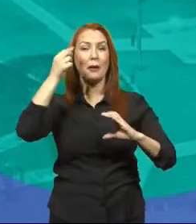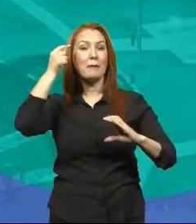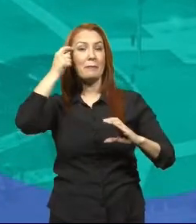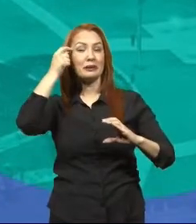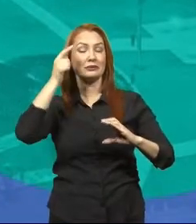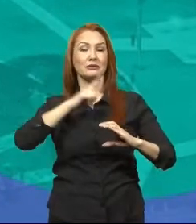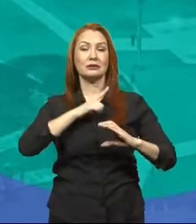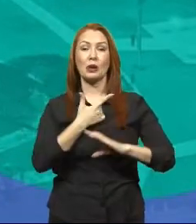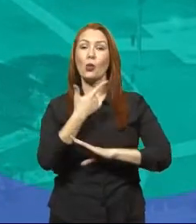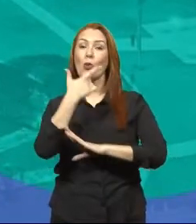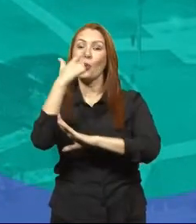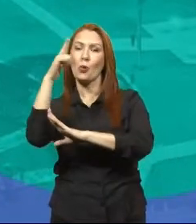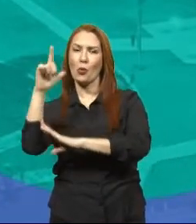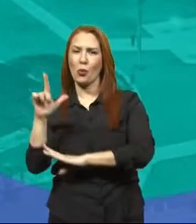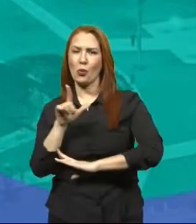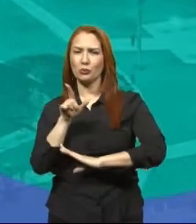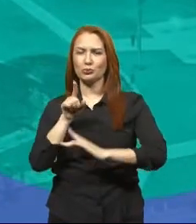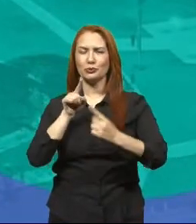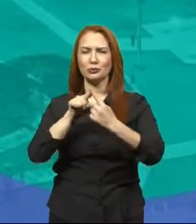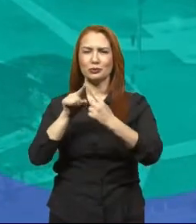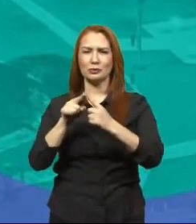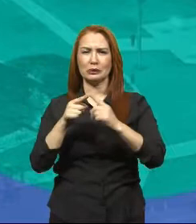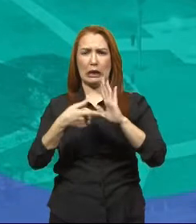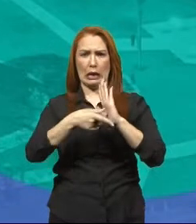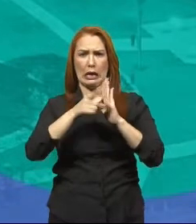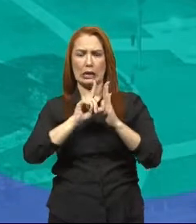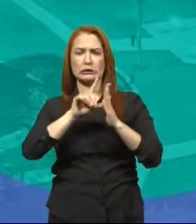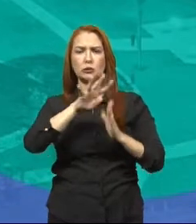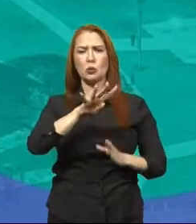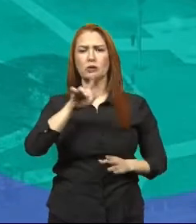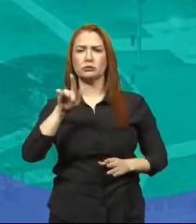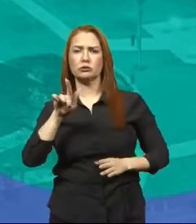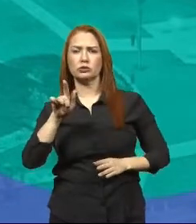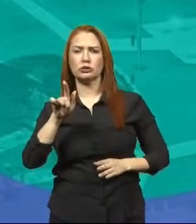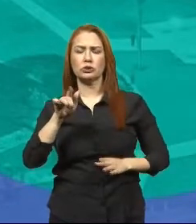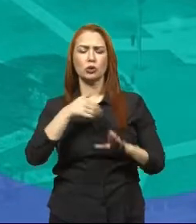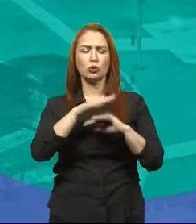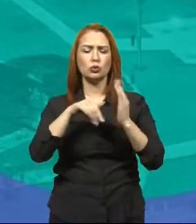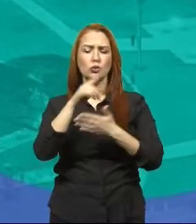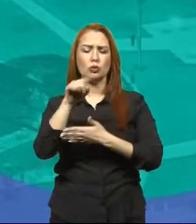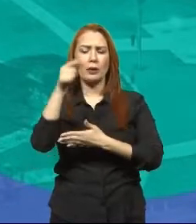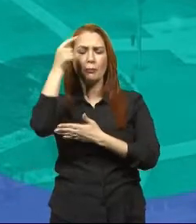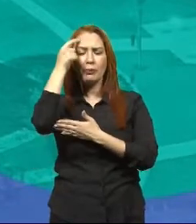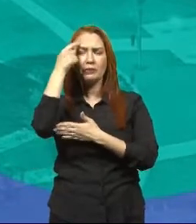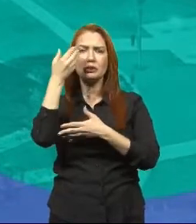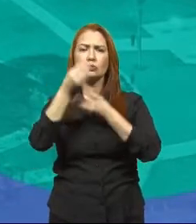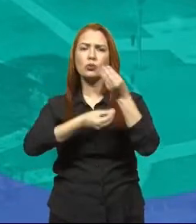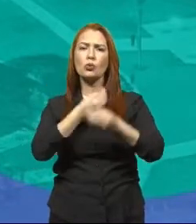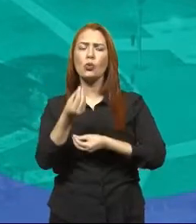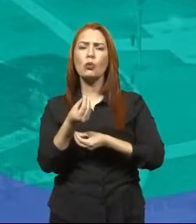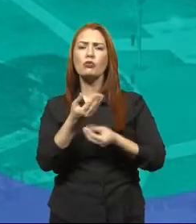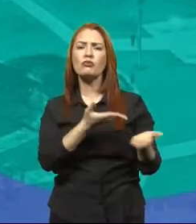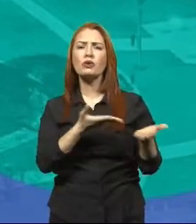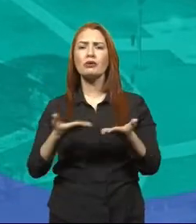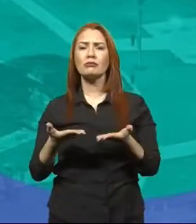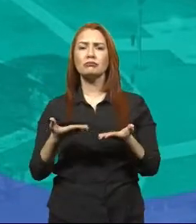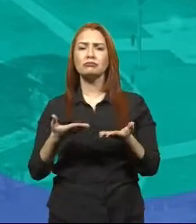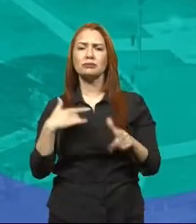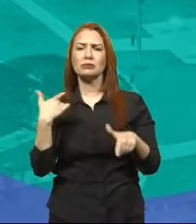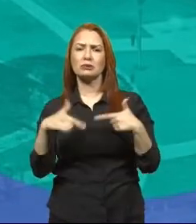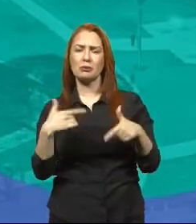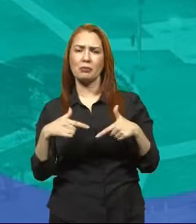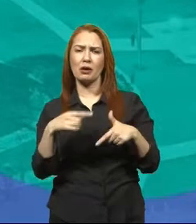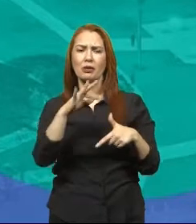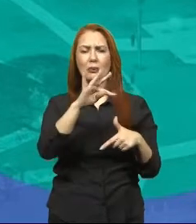4G, tudo era pensado para atender, vamos dizer, o serviço de telecomunicações.